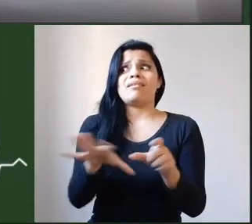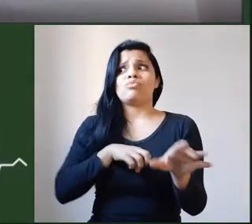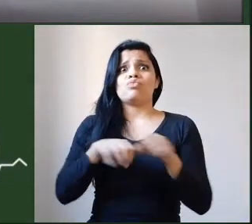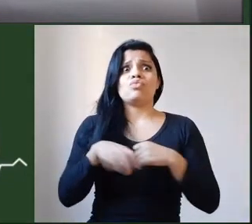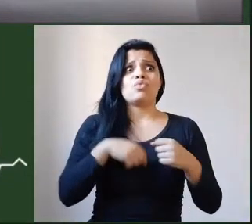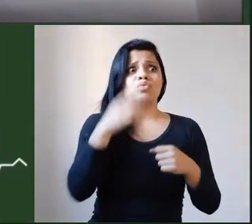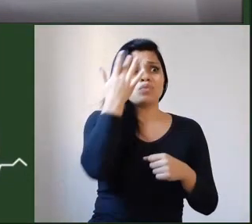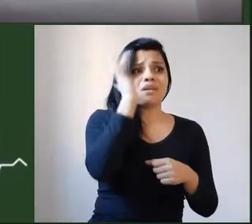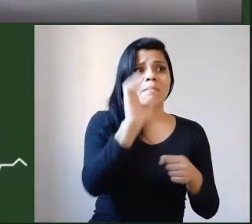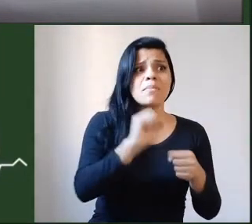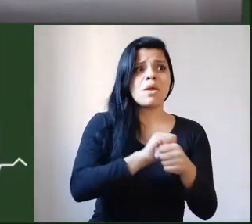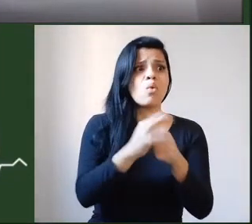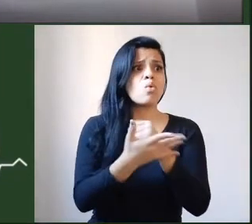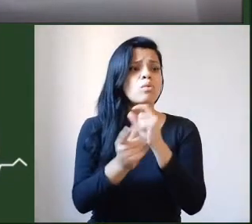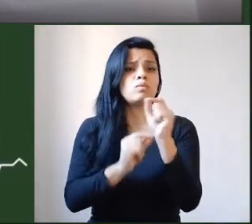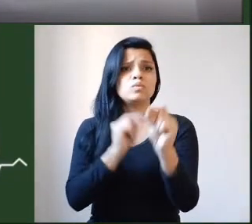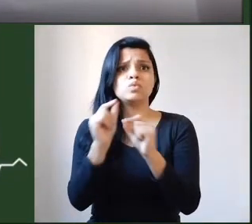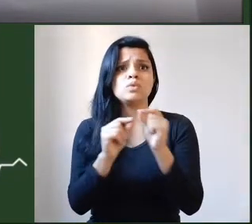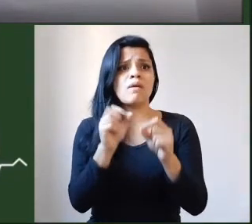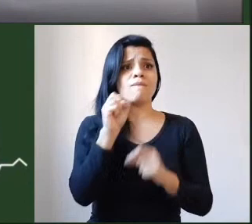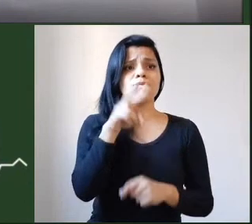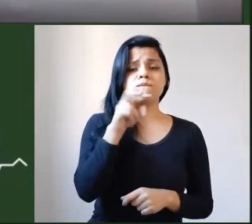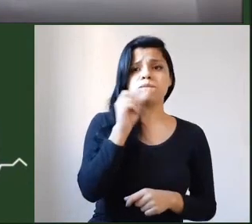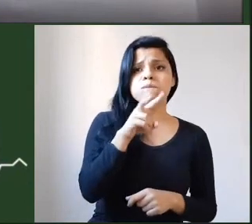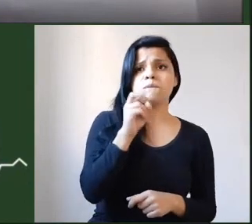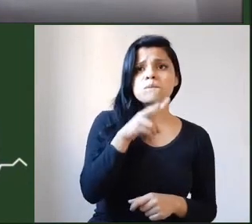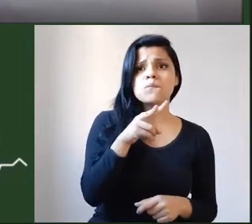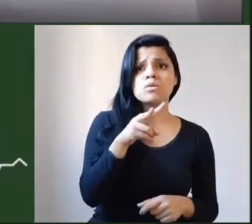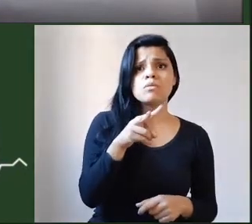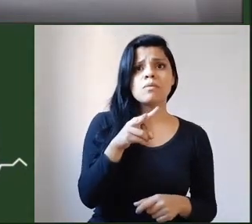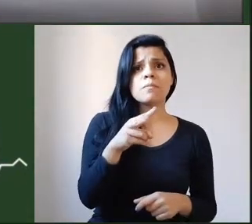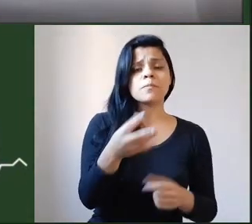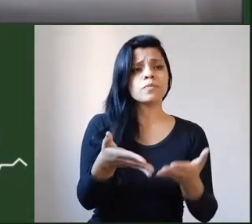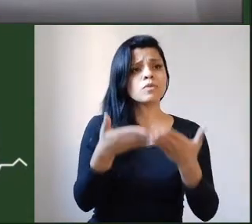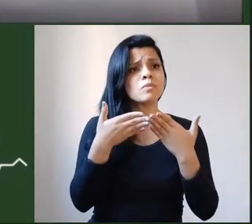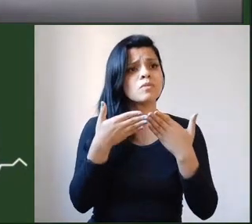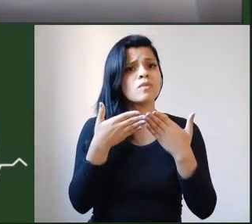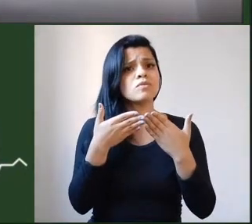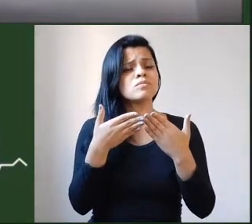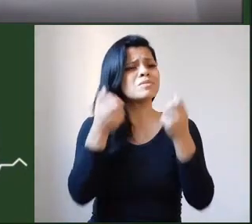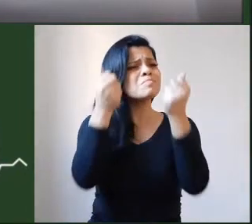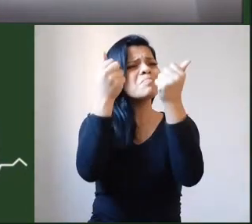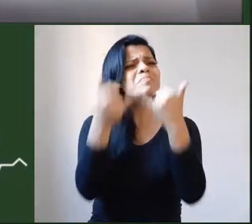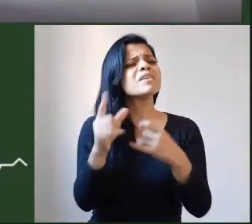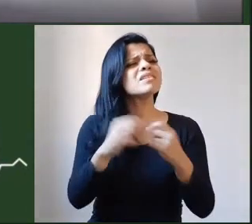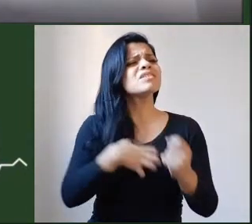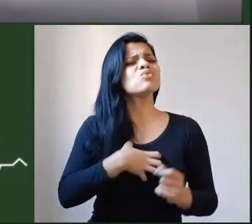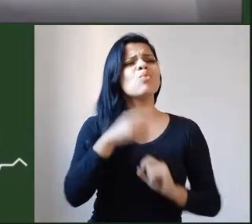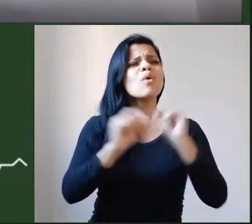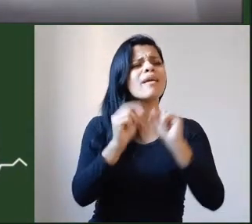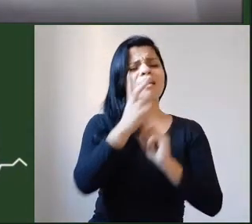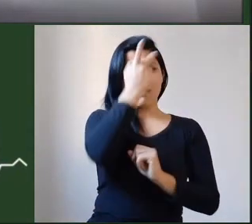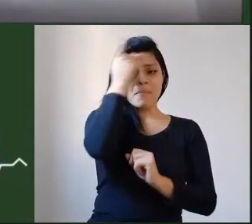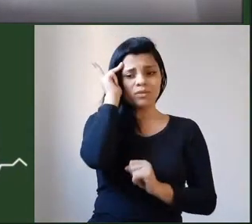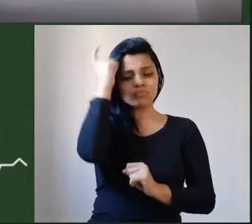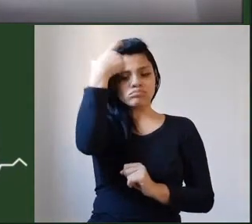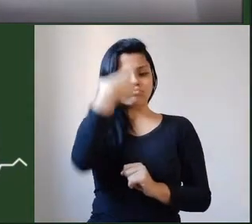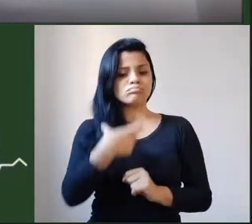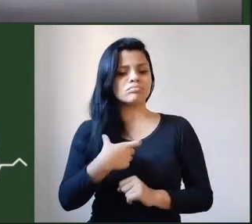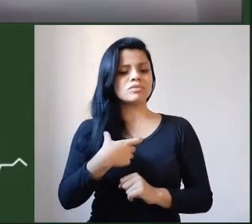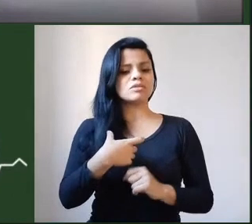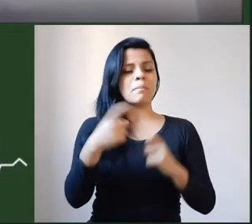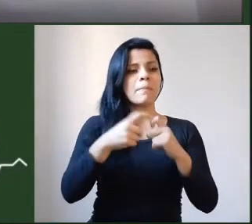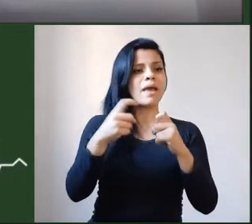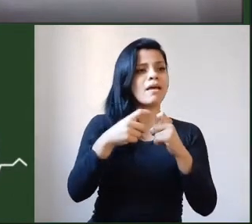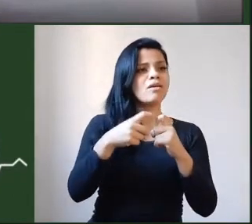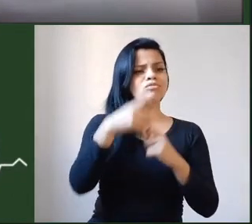sabia exatamente o que era esse vírus, contra o que estávamos lutando. E eu queria saber como que você se sentia como médico e como